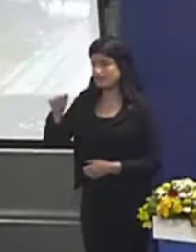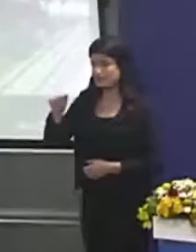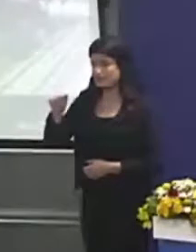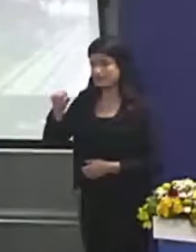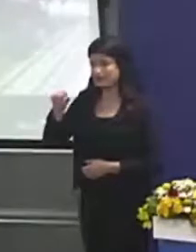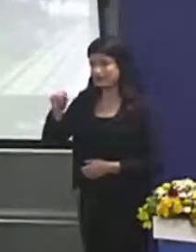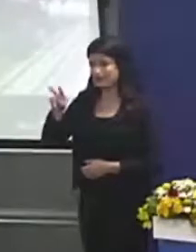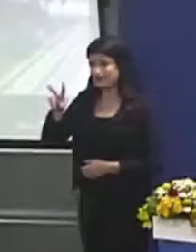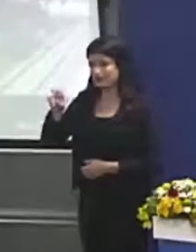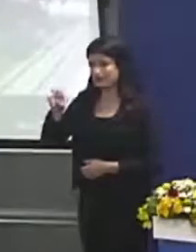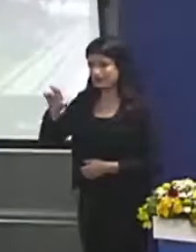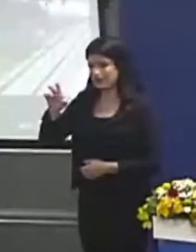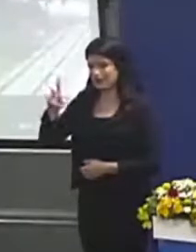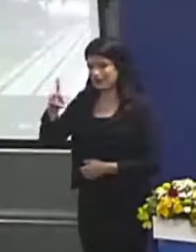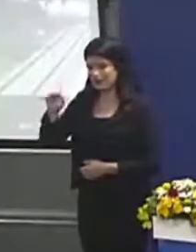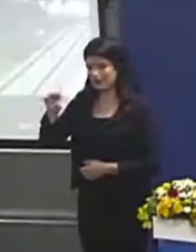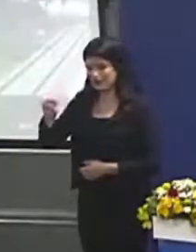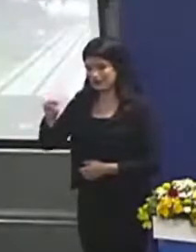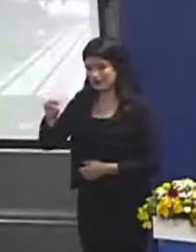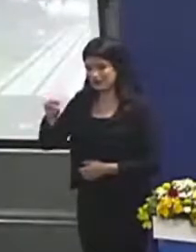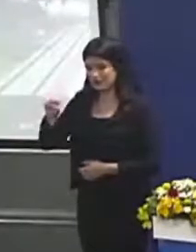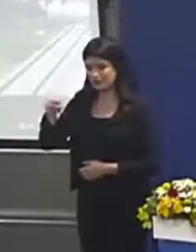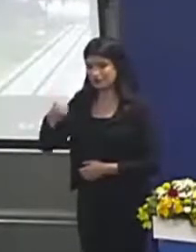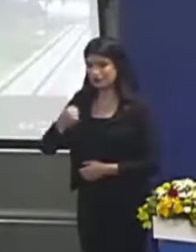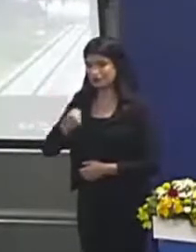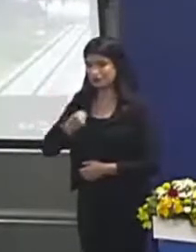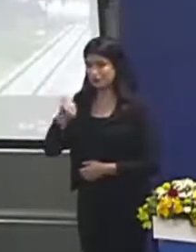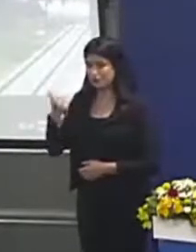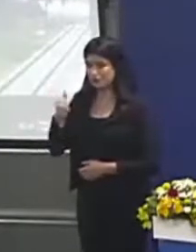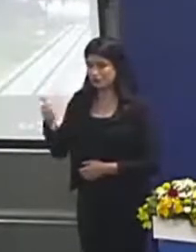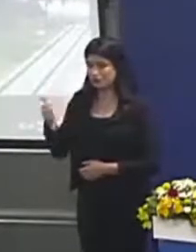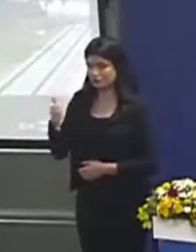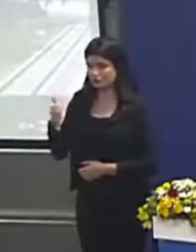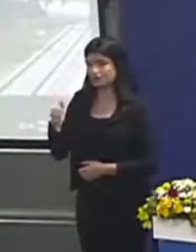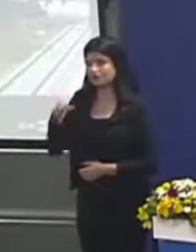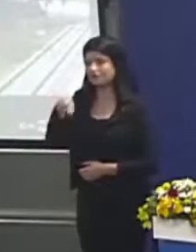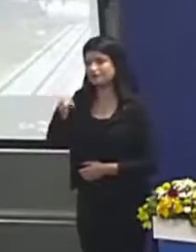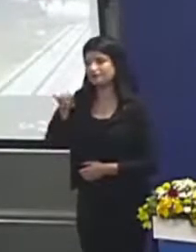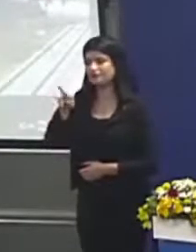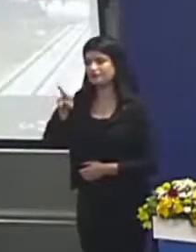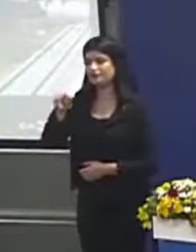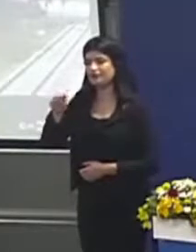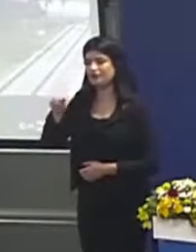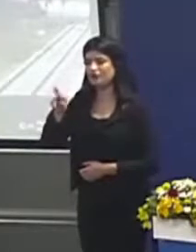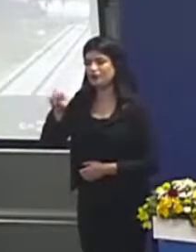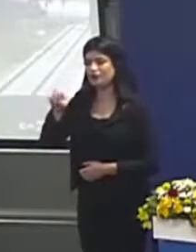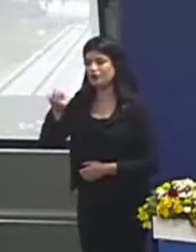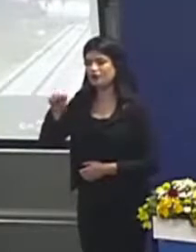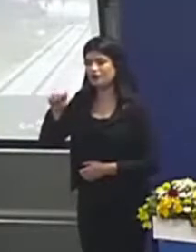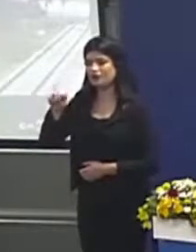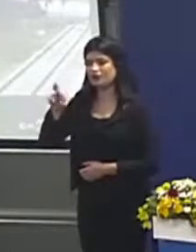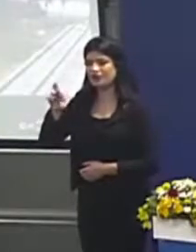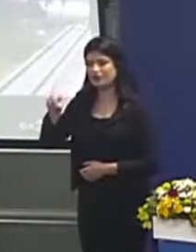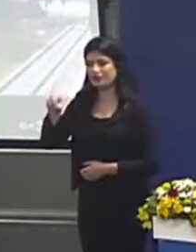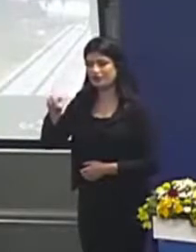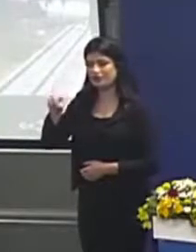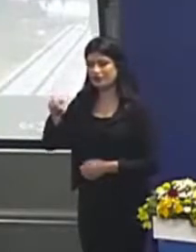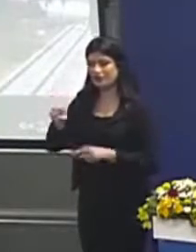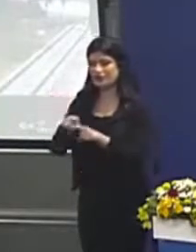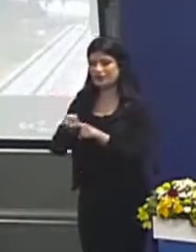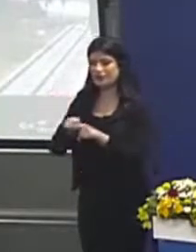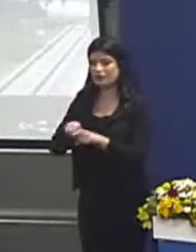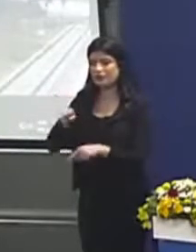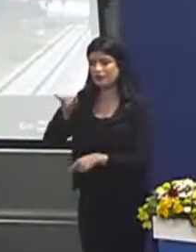Carvalhais Bonilha Keller, como número 11, Maria do Rosário Brant e Itapura